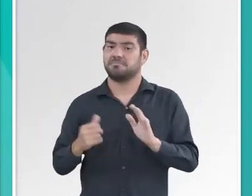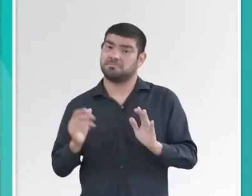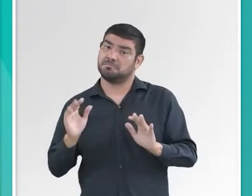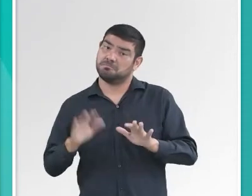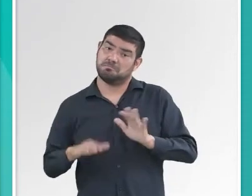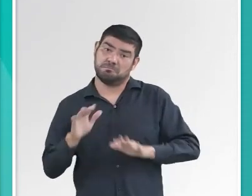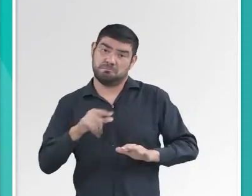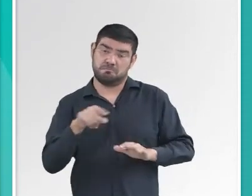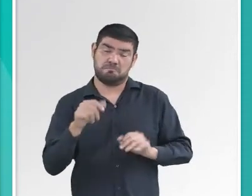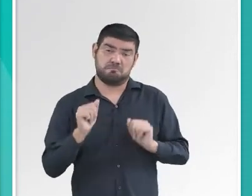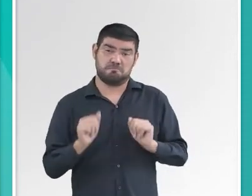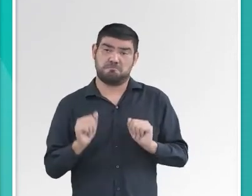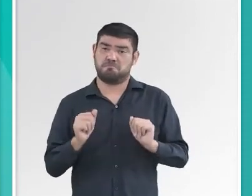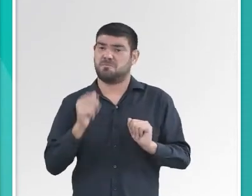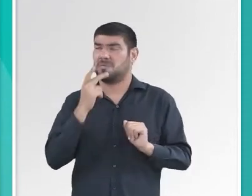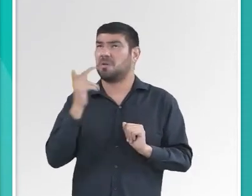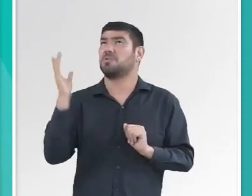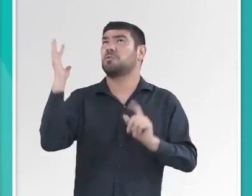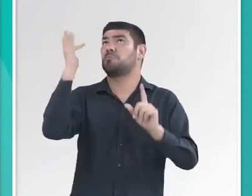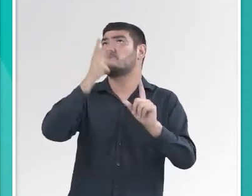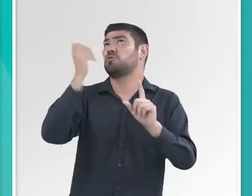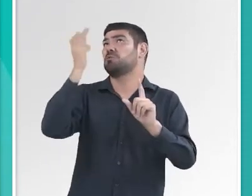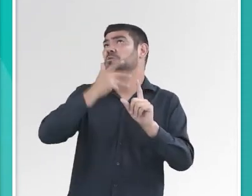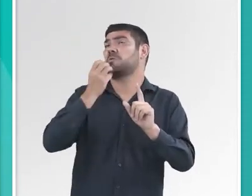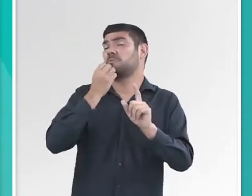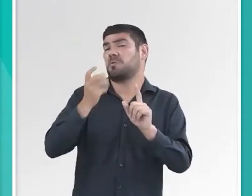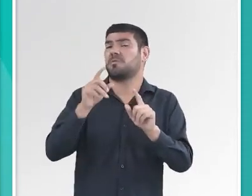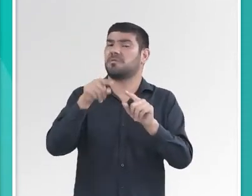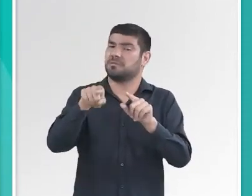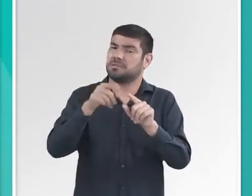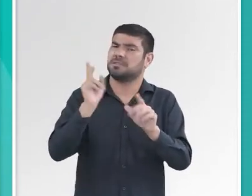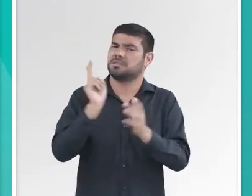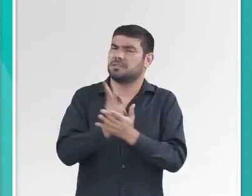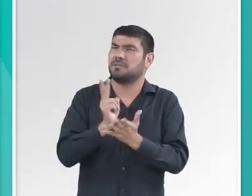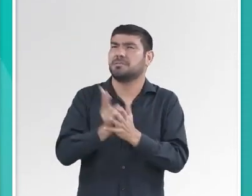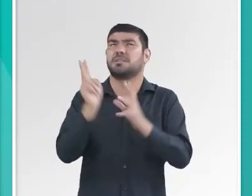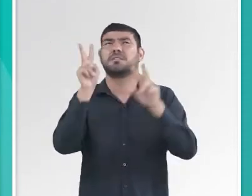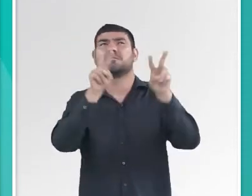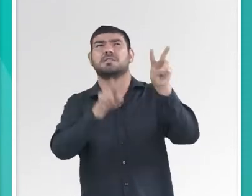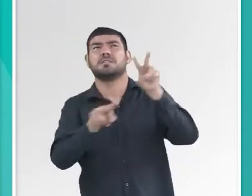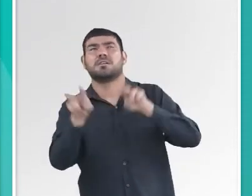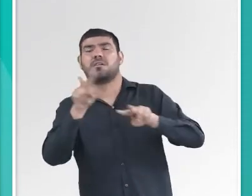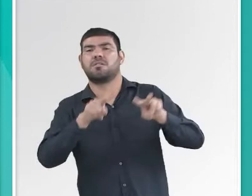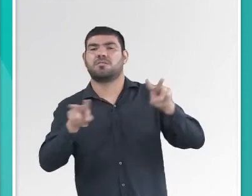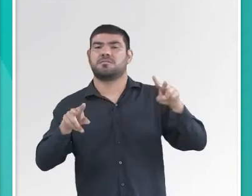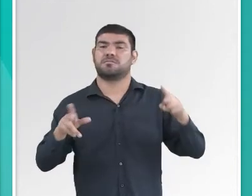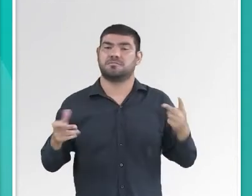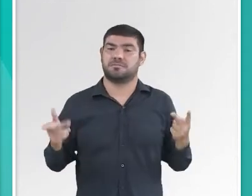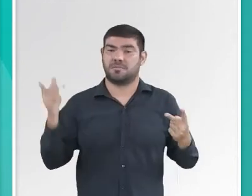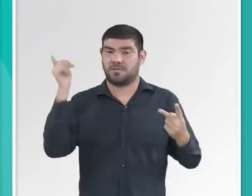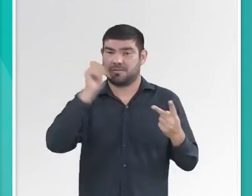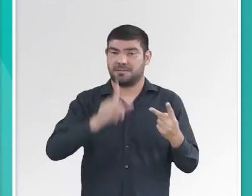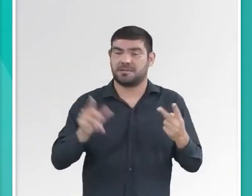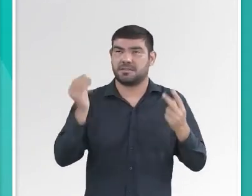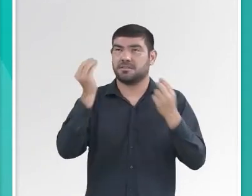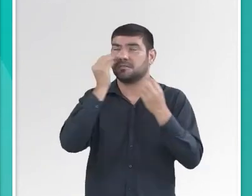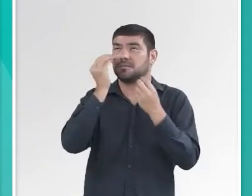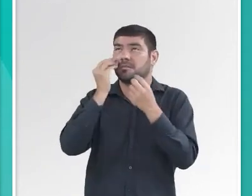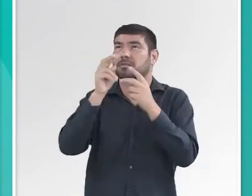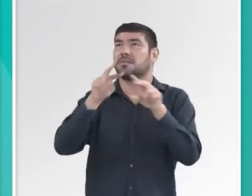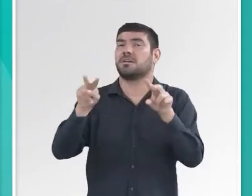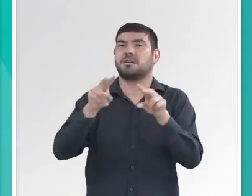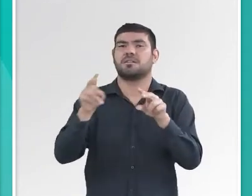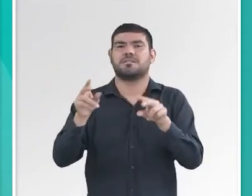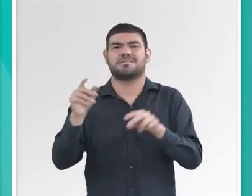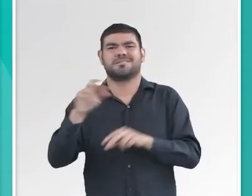pode aí dizer que tudo é bonito, né? Mas é bom você sempre ter essa visão. No caso, conseguir enxergar aquilo que não é